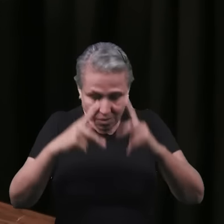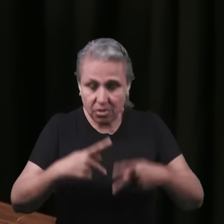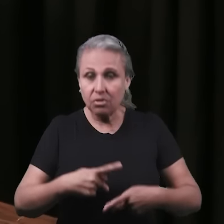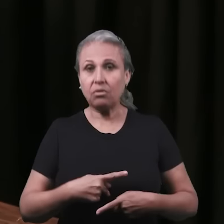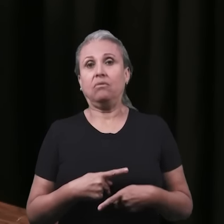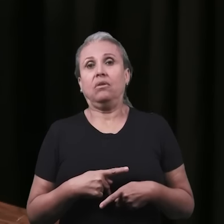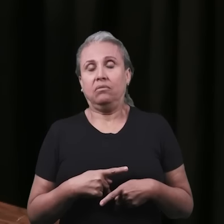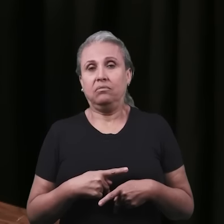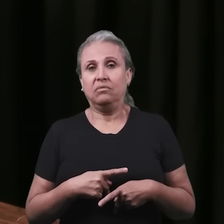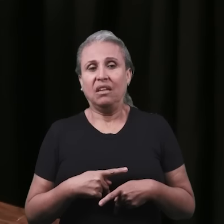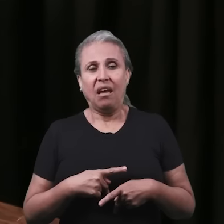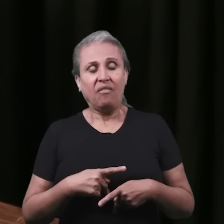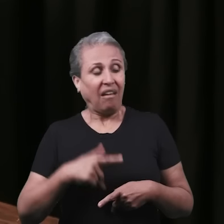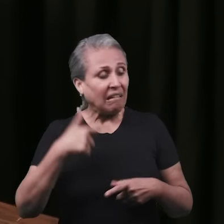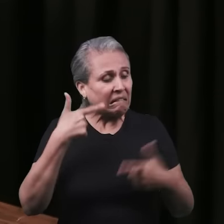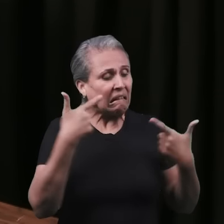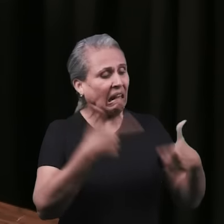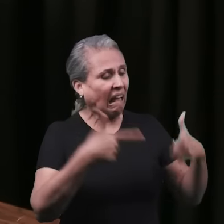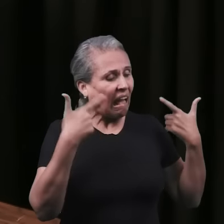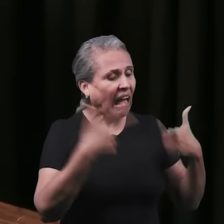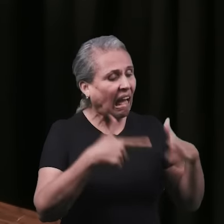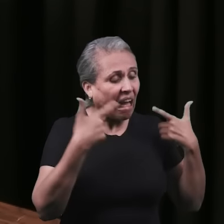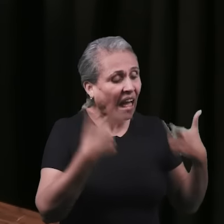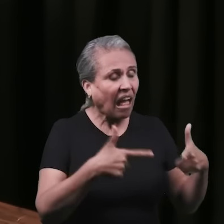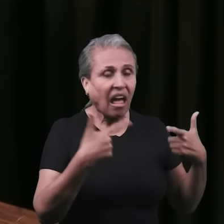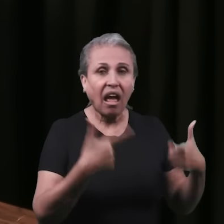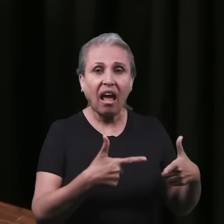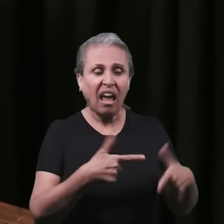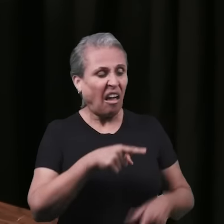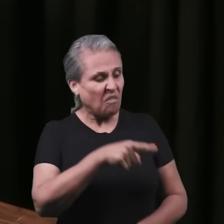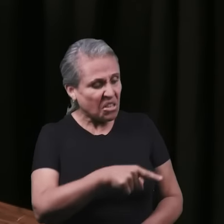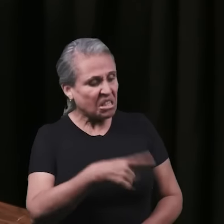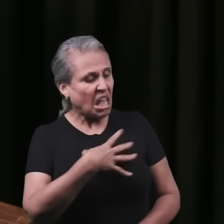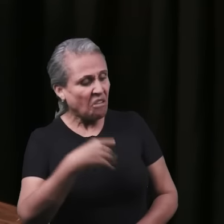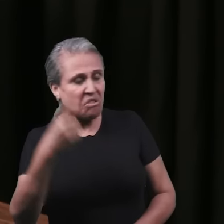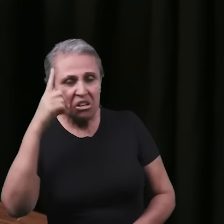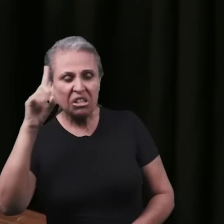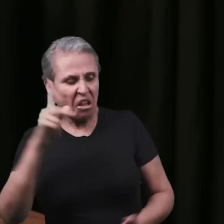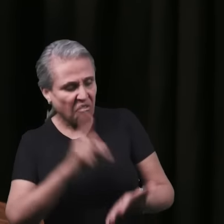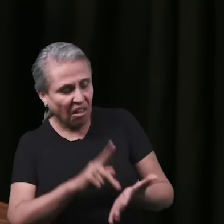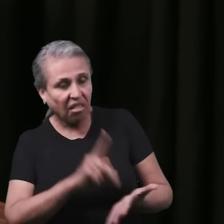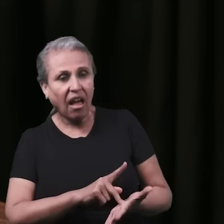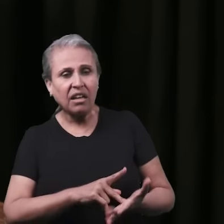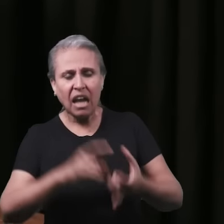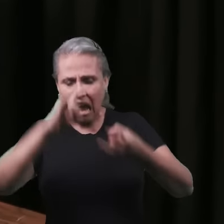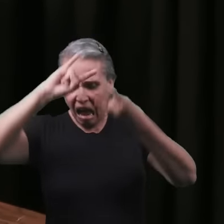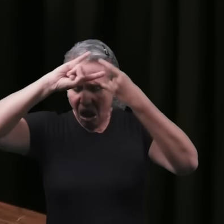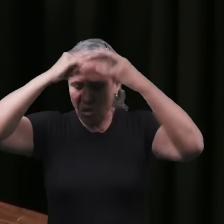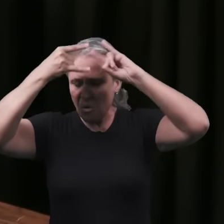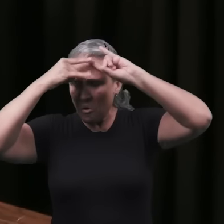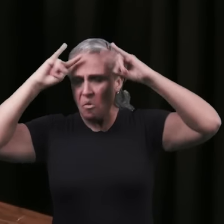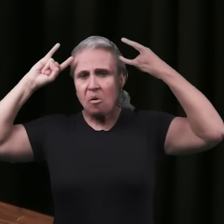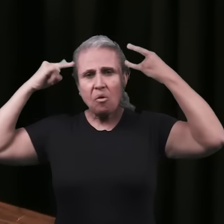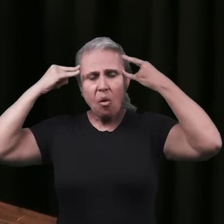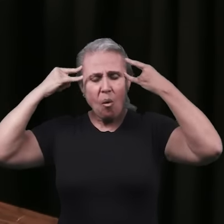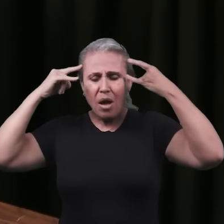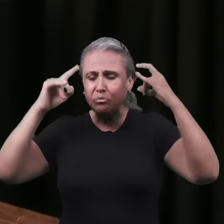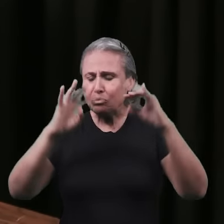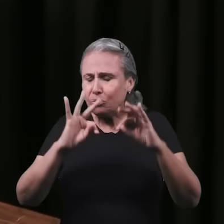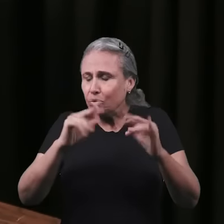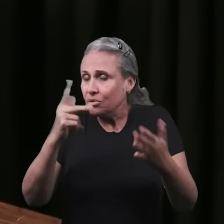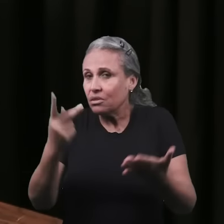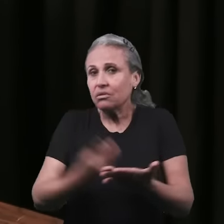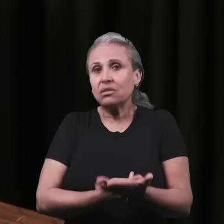A zombaria, né? Se é mesmo filho de Deus, né? A coroa de espinhos, tudo aquilo que